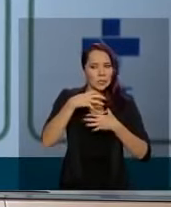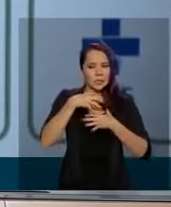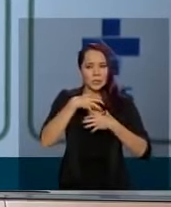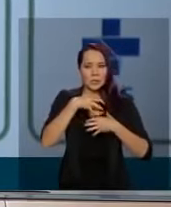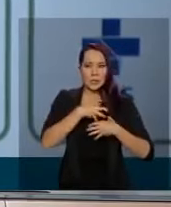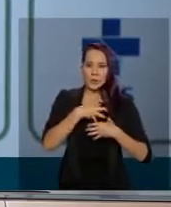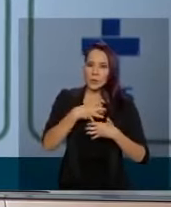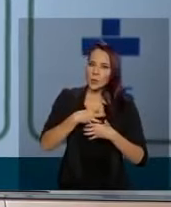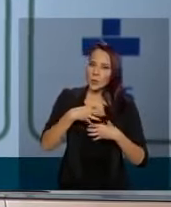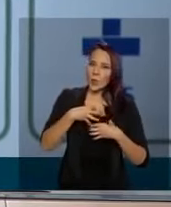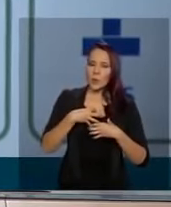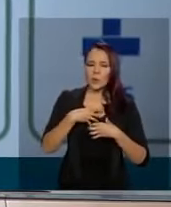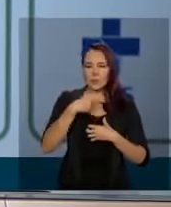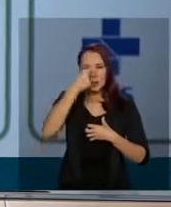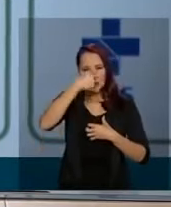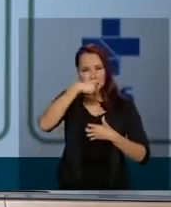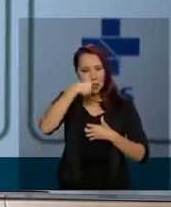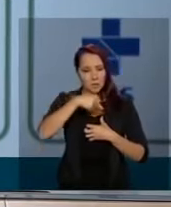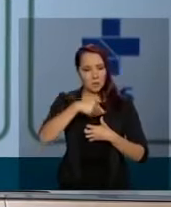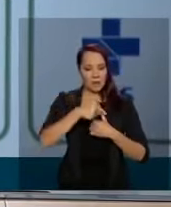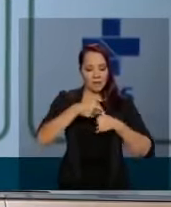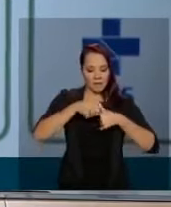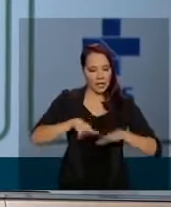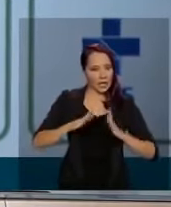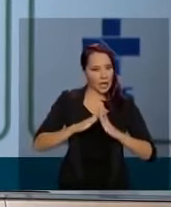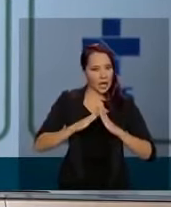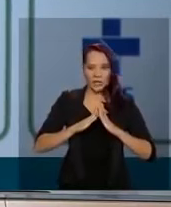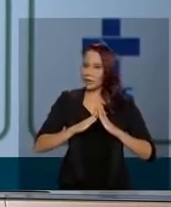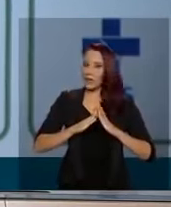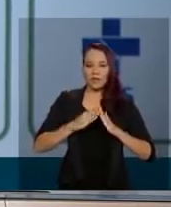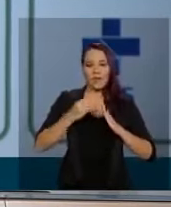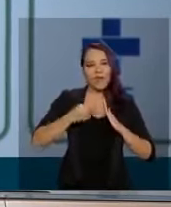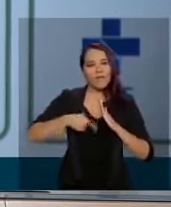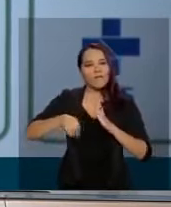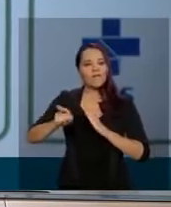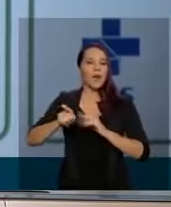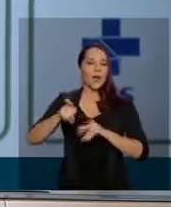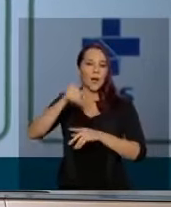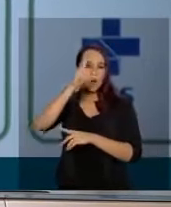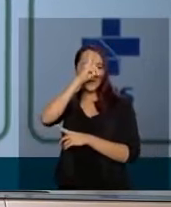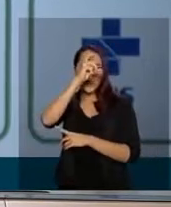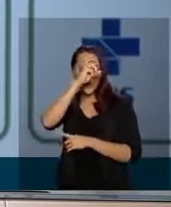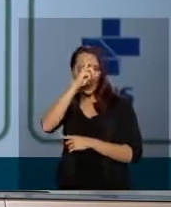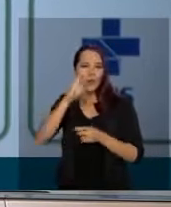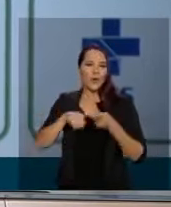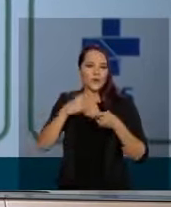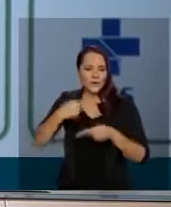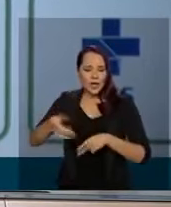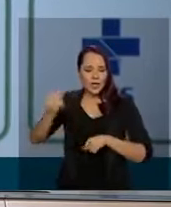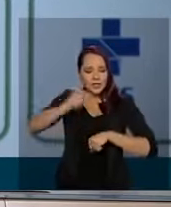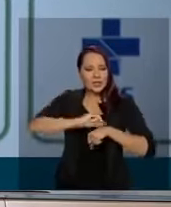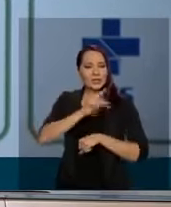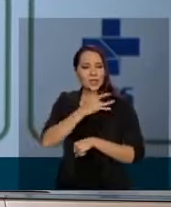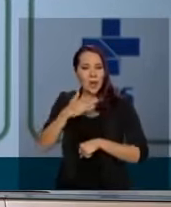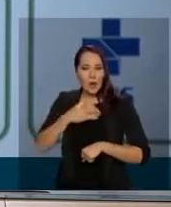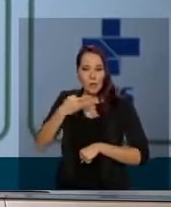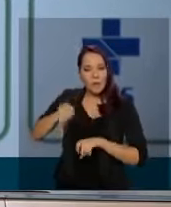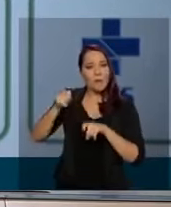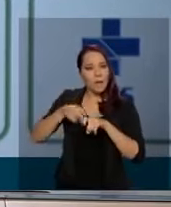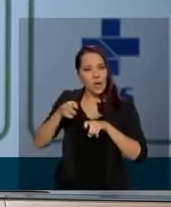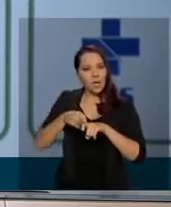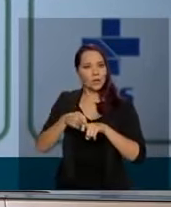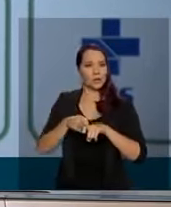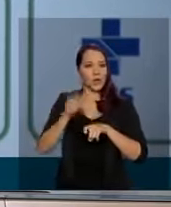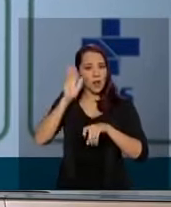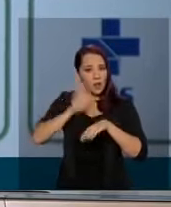de uma síndrome gripal, não fique em casa. Procure um posto de saúde, procure o seu médico, para que o seu médico possa